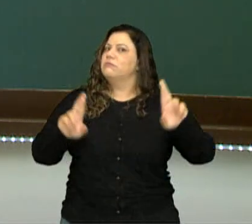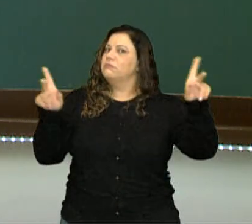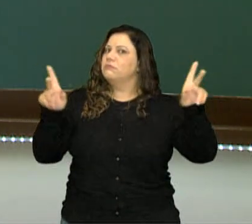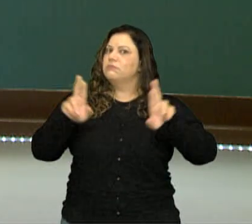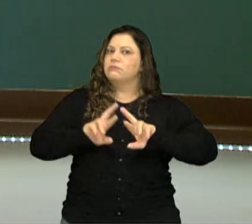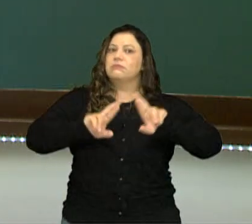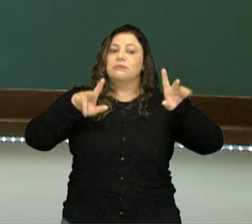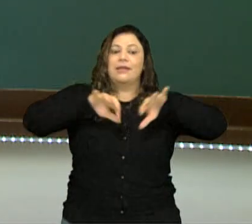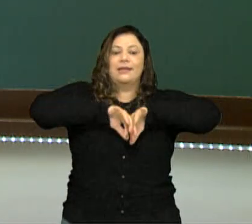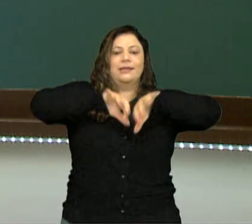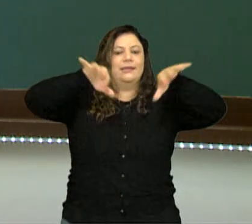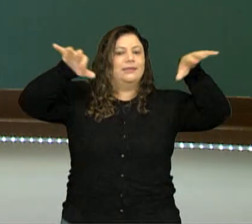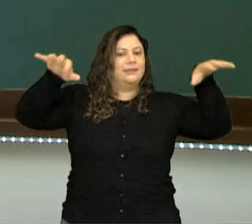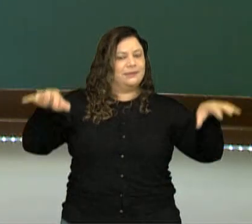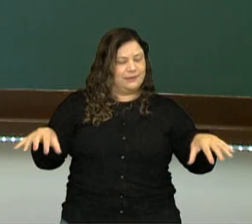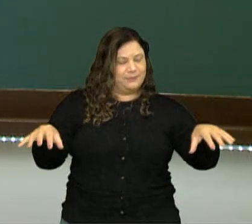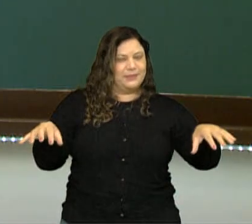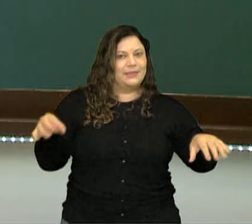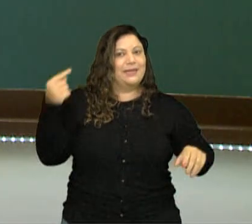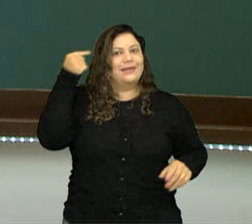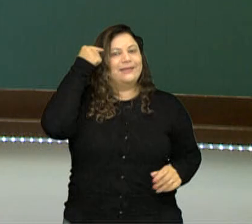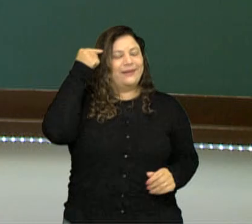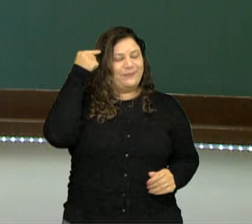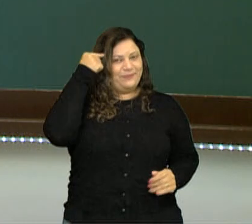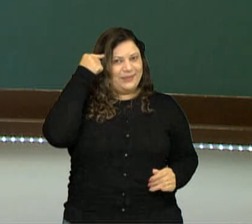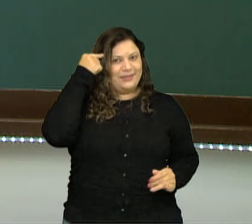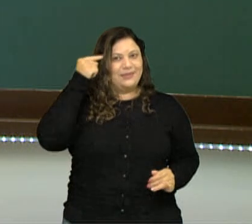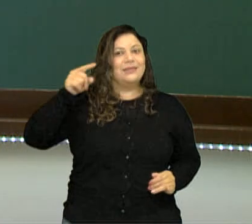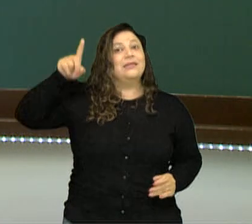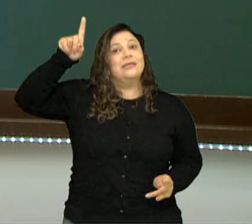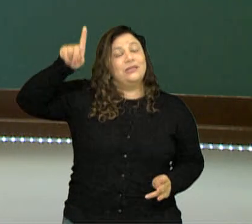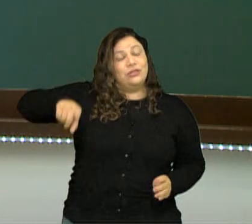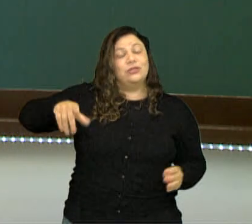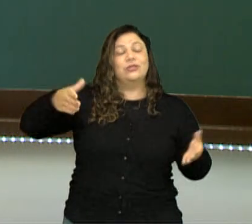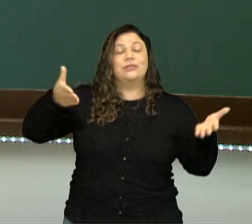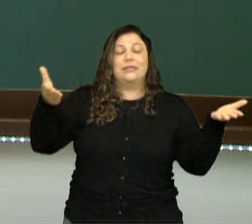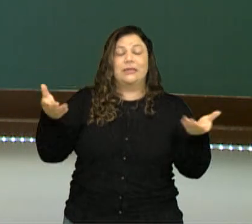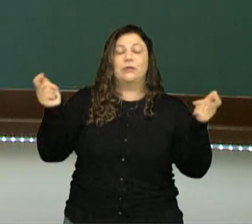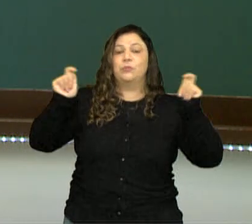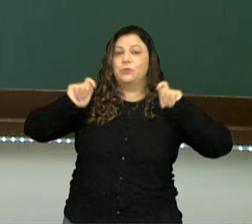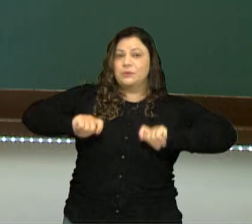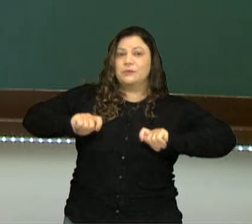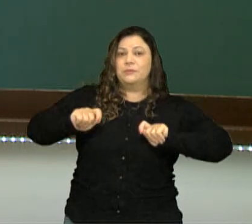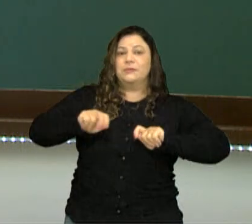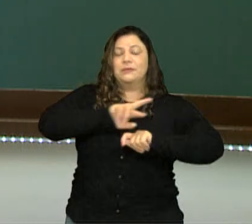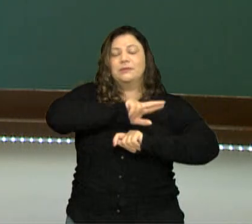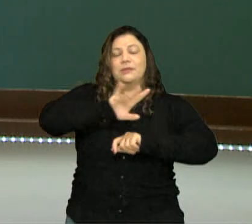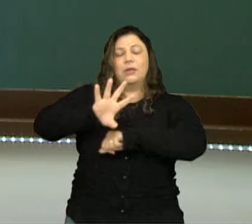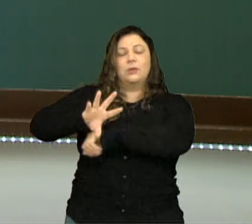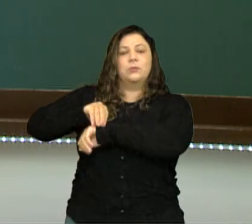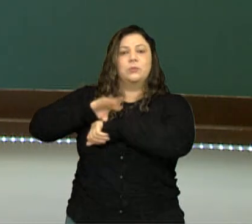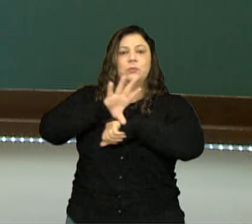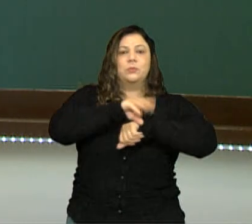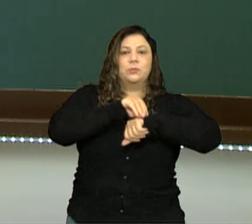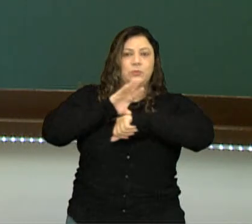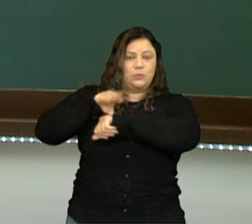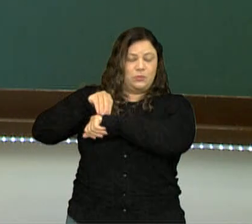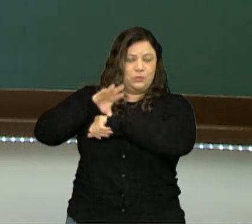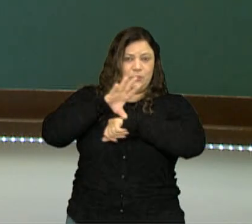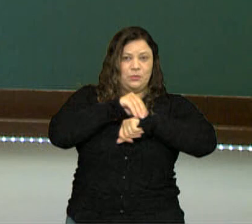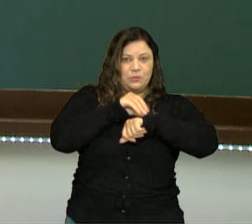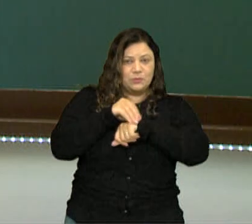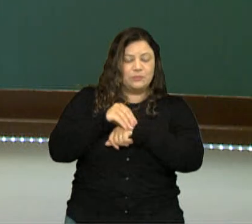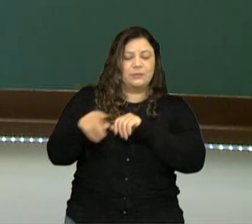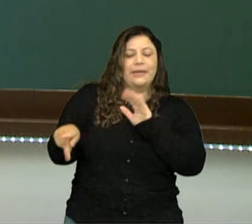Algo separado. Então, a mente como sendo a possibilidade do conhecimento, principalmente